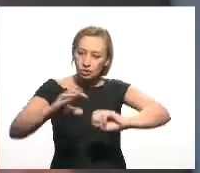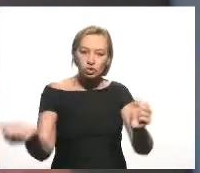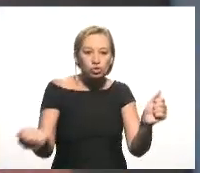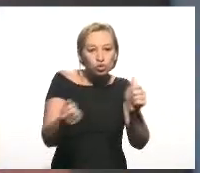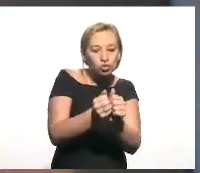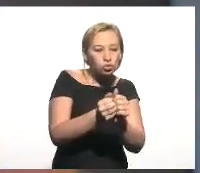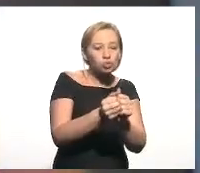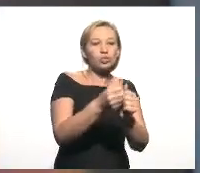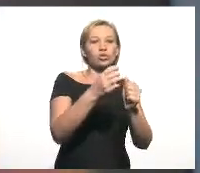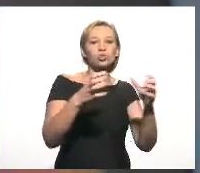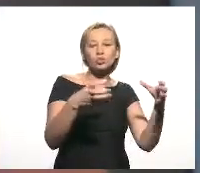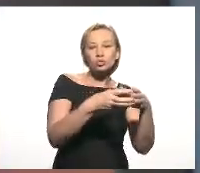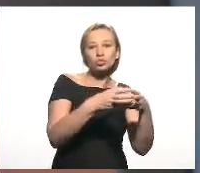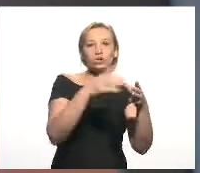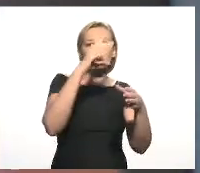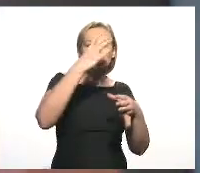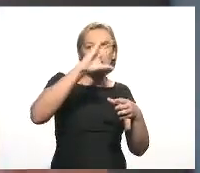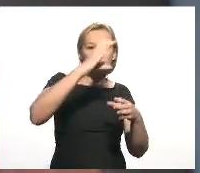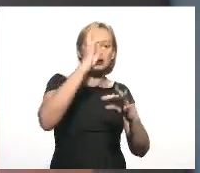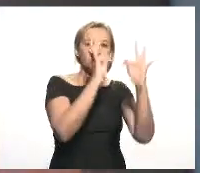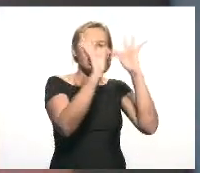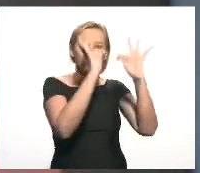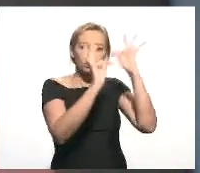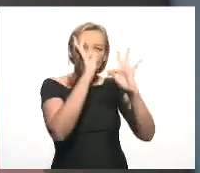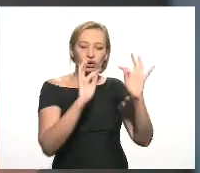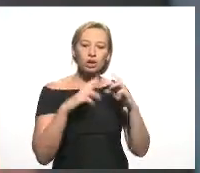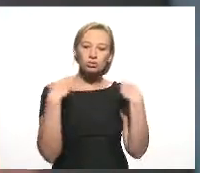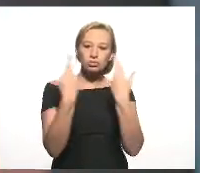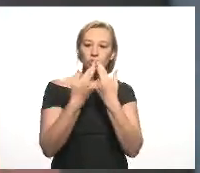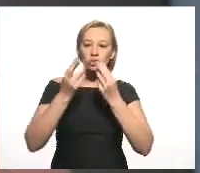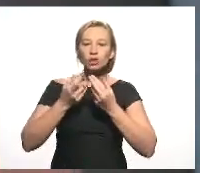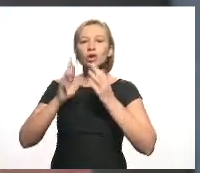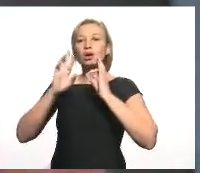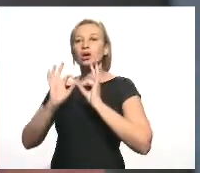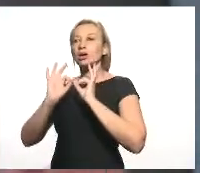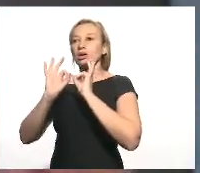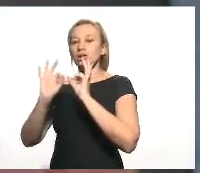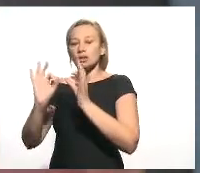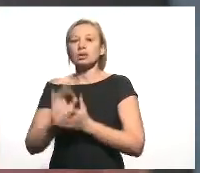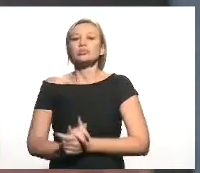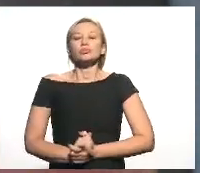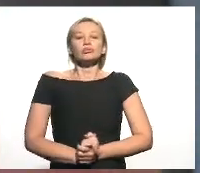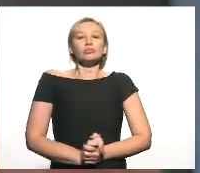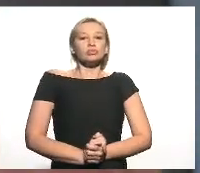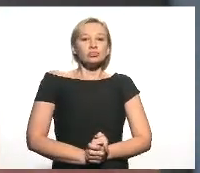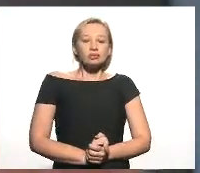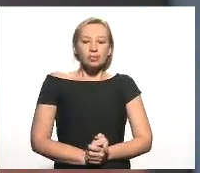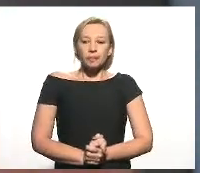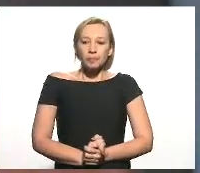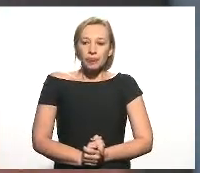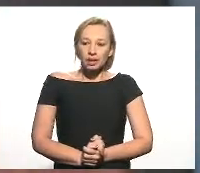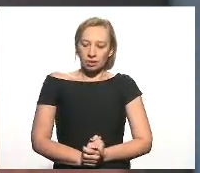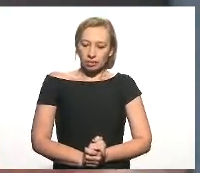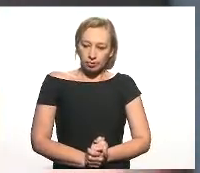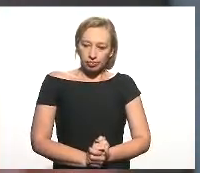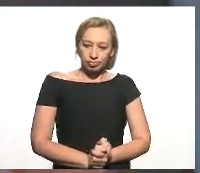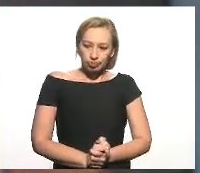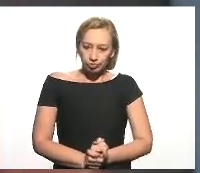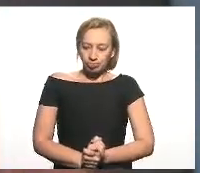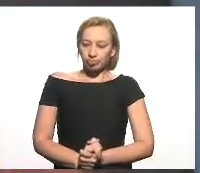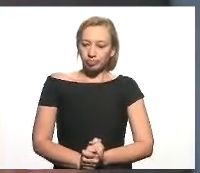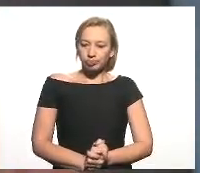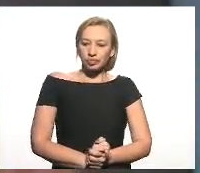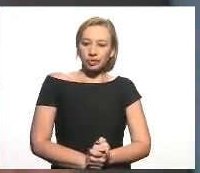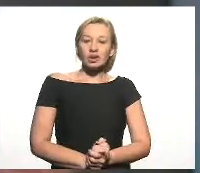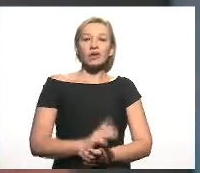Ciência e Tecnologia, realizou uma audiência pública sobre o processo de democratização